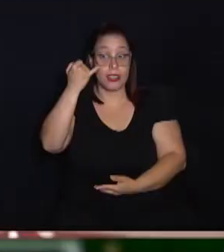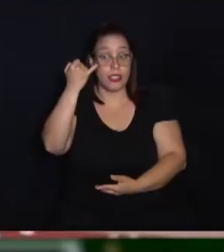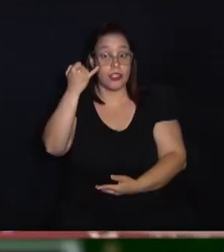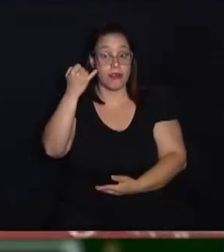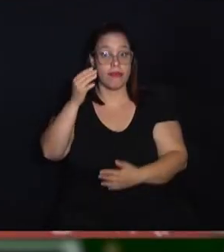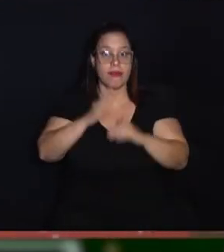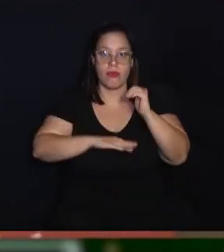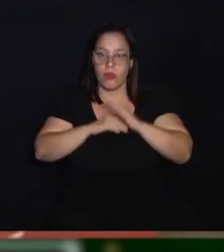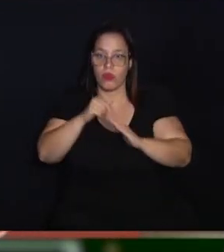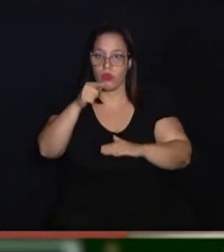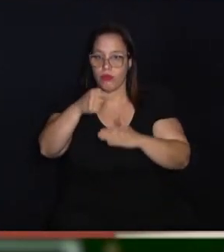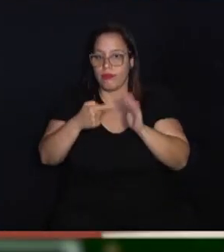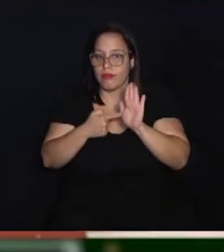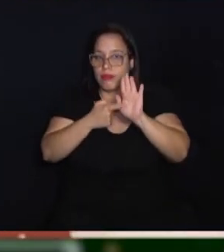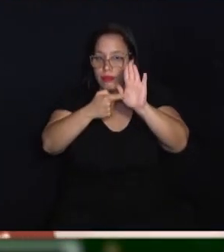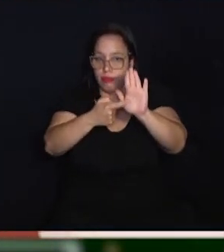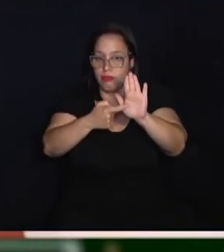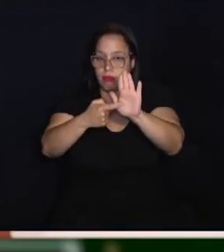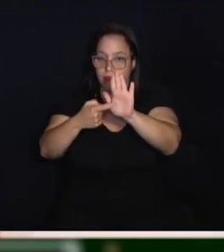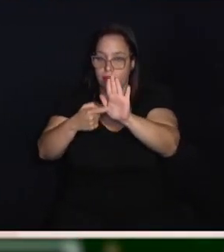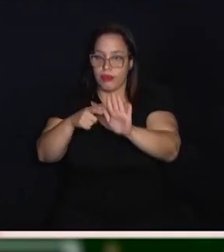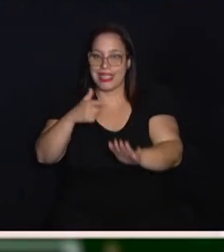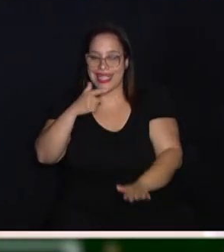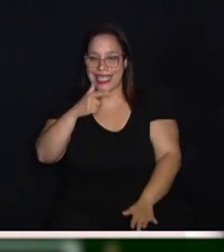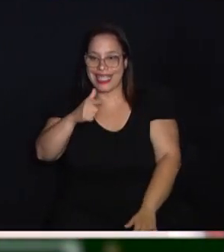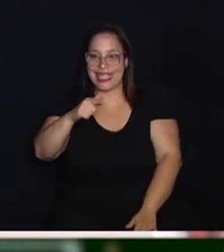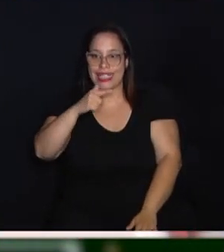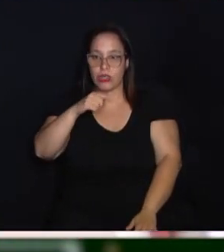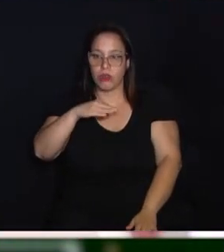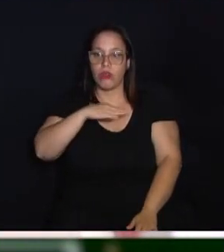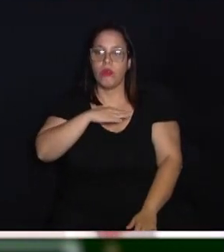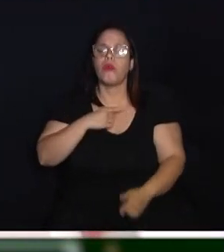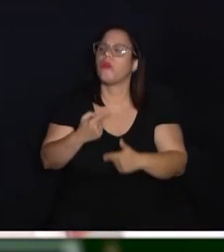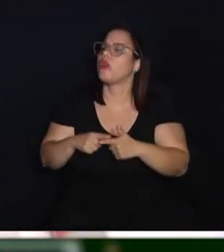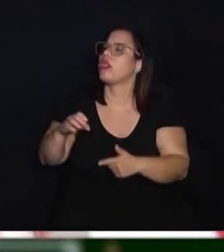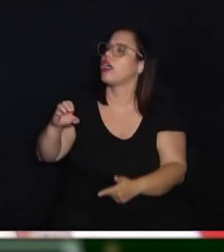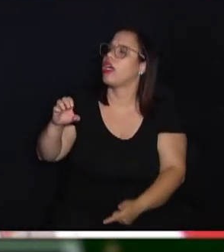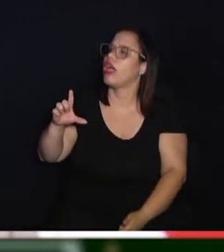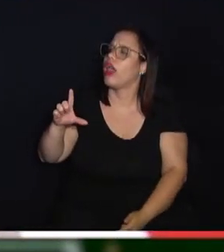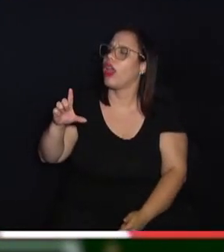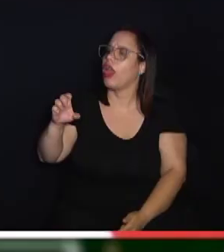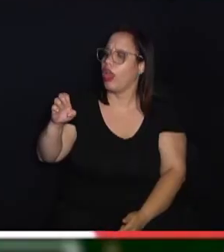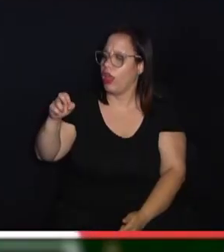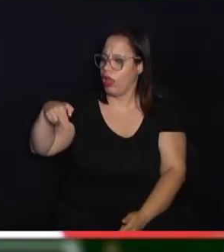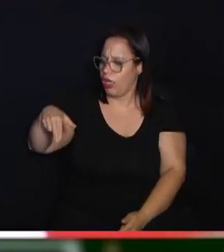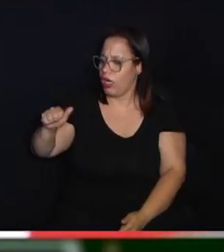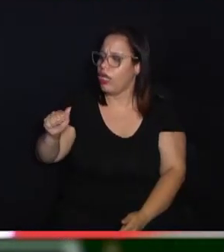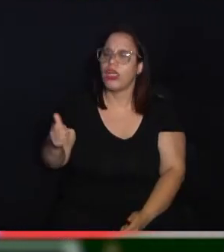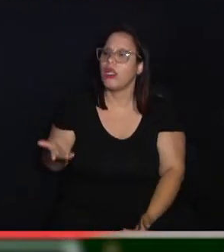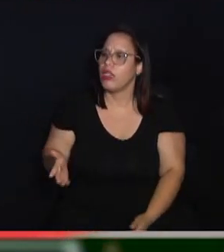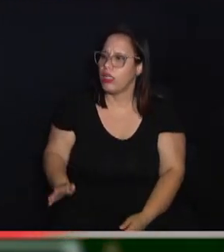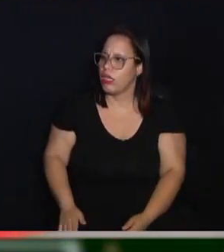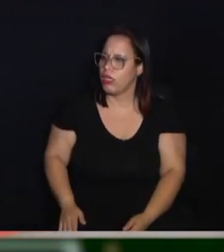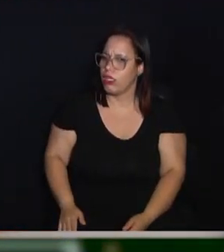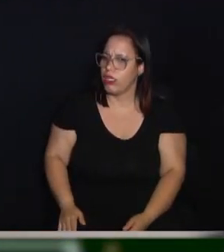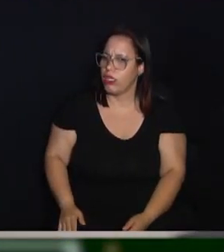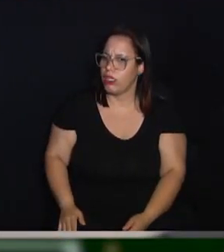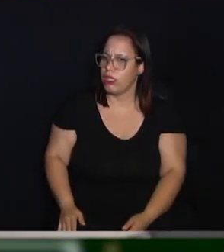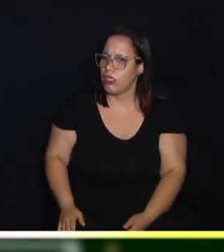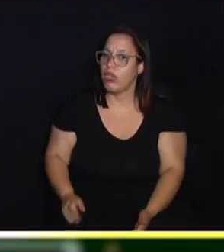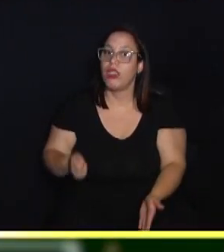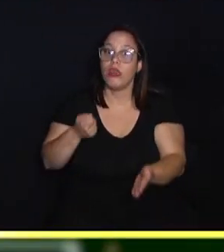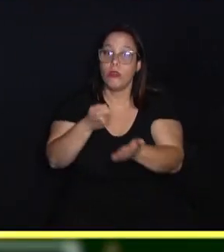pessoa que estuda literaturas africanas de língua portuguesa Por que, Helena? Porque é um livro realmente que se dedica a